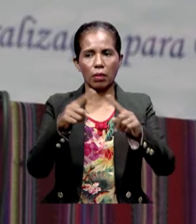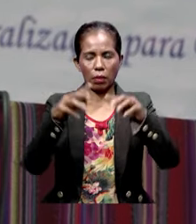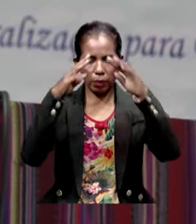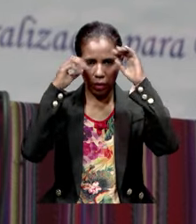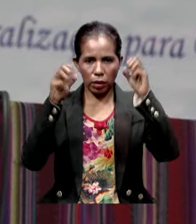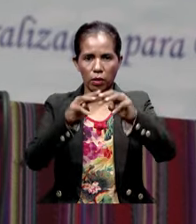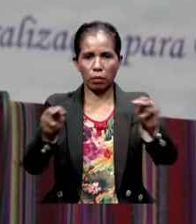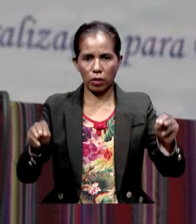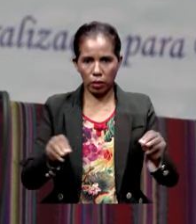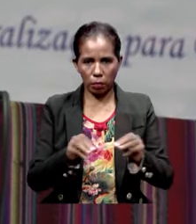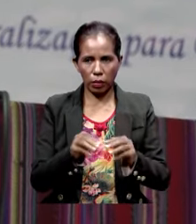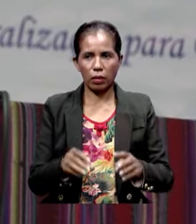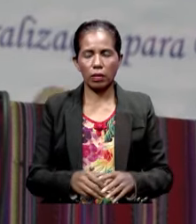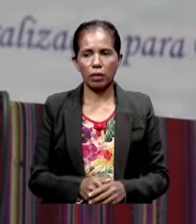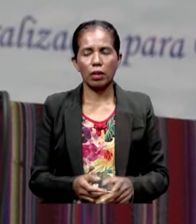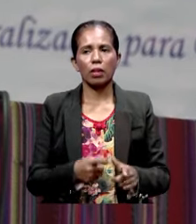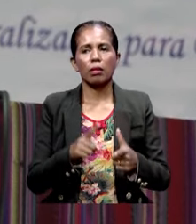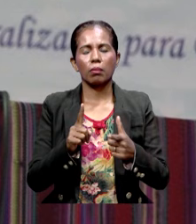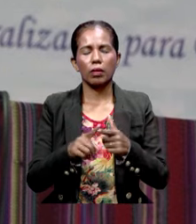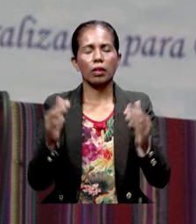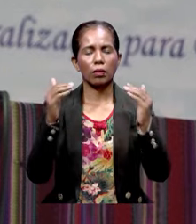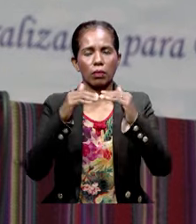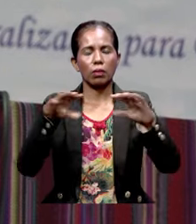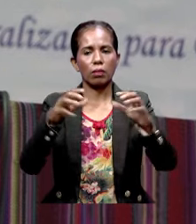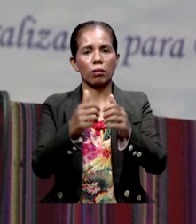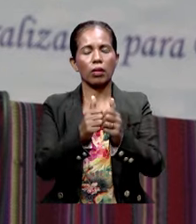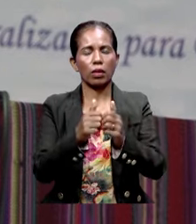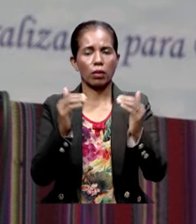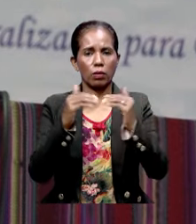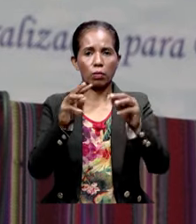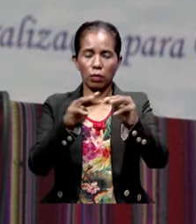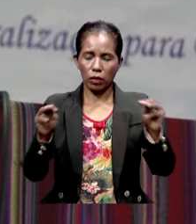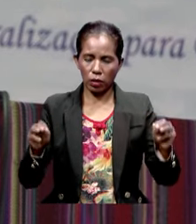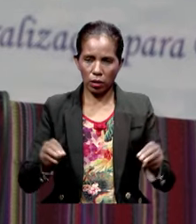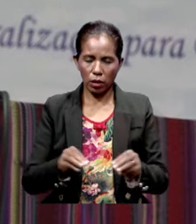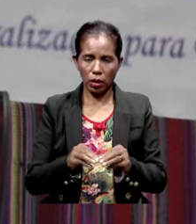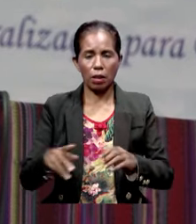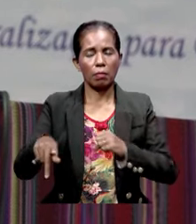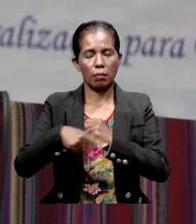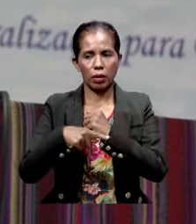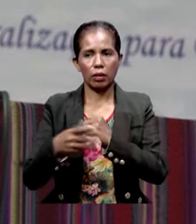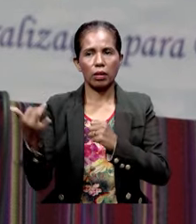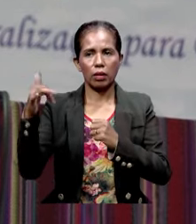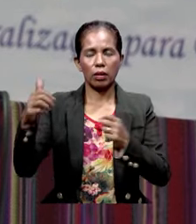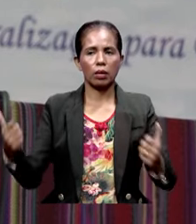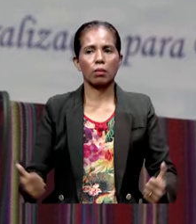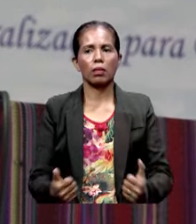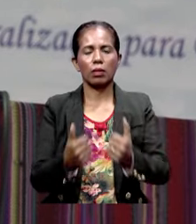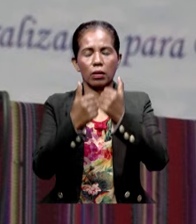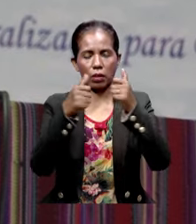município. E depois, e a Assembleia Municipal? O partido Cira se compete para